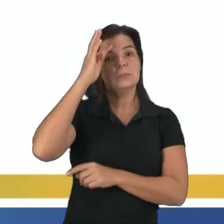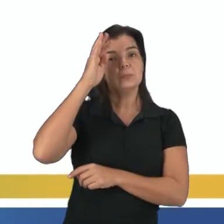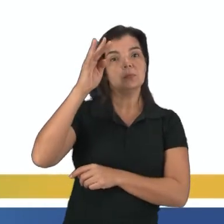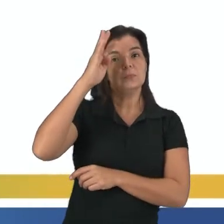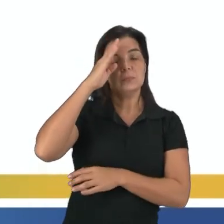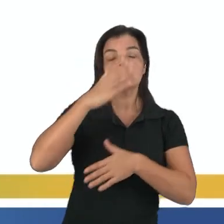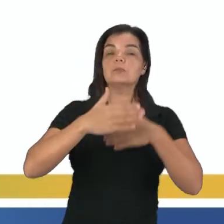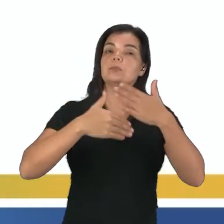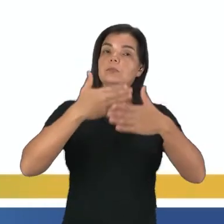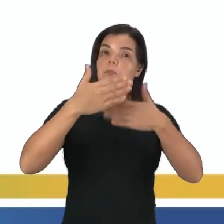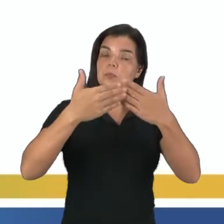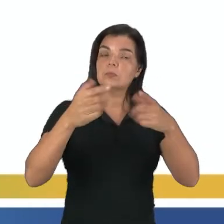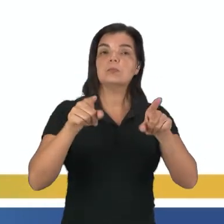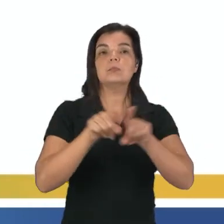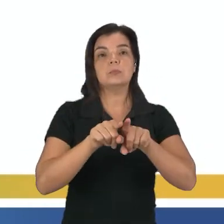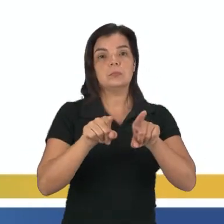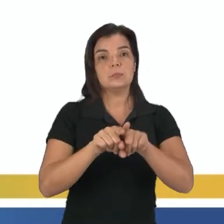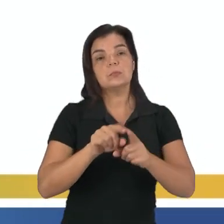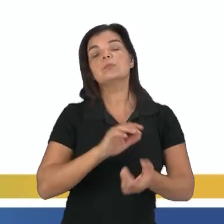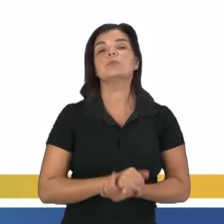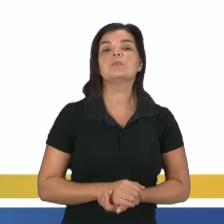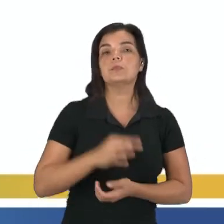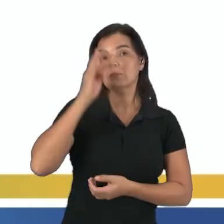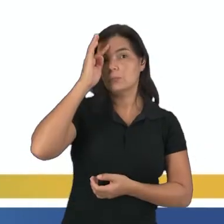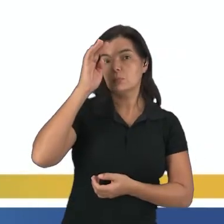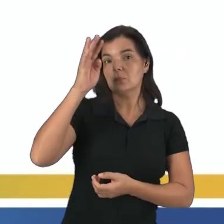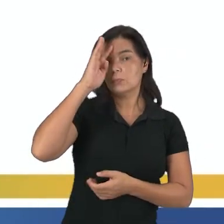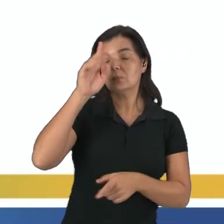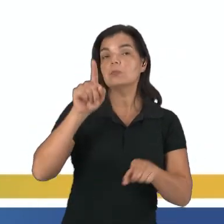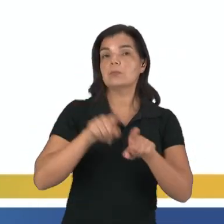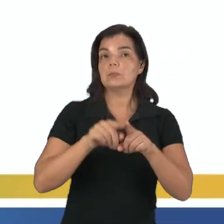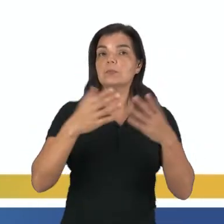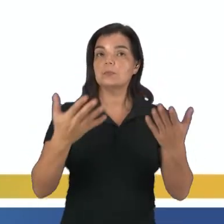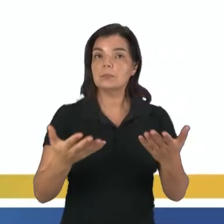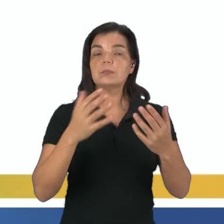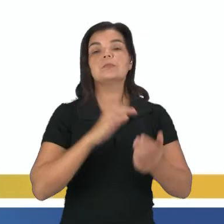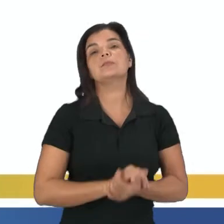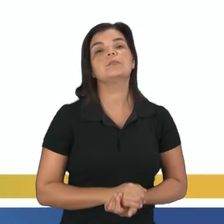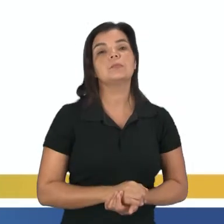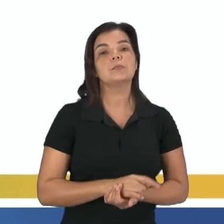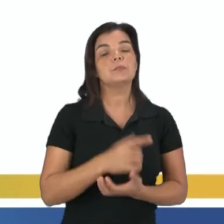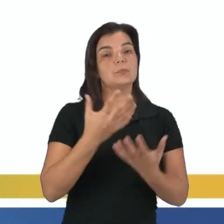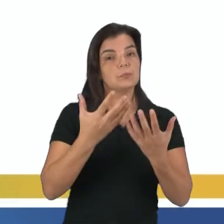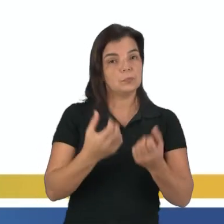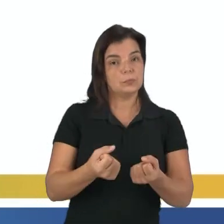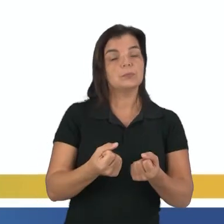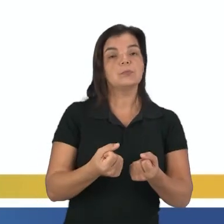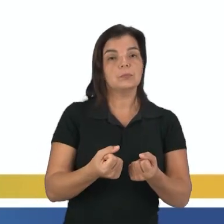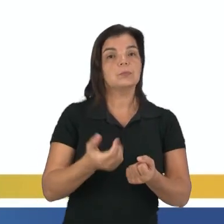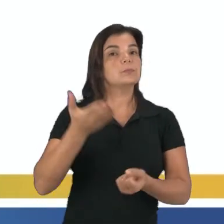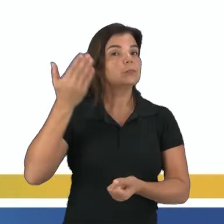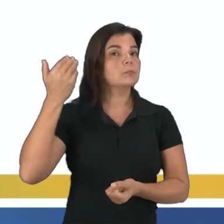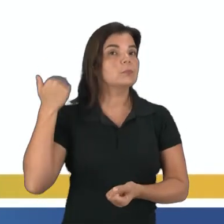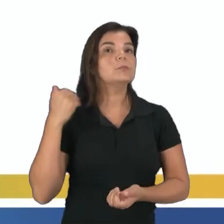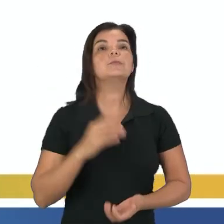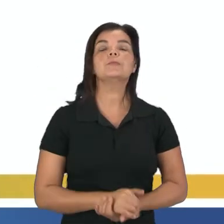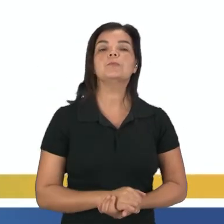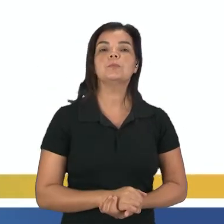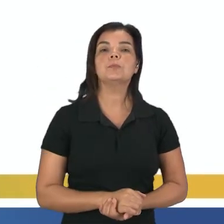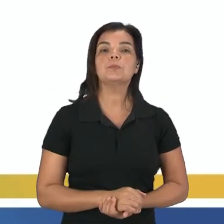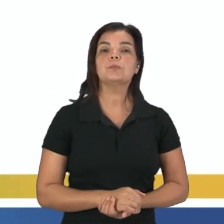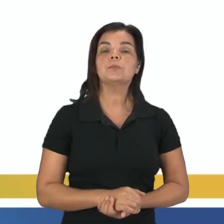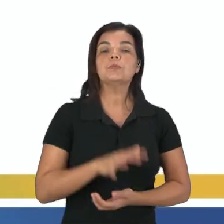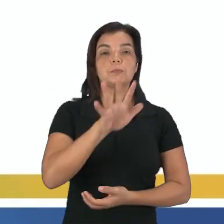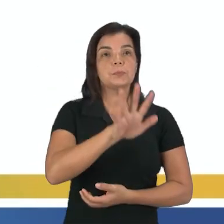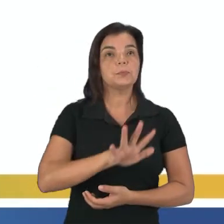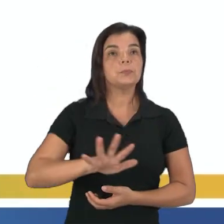do evolucionismo, em contrapartida à teoria do criacionismo, que era a que todo mundo aceitava e se adequava na época.